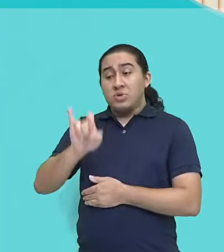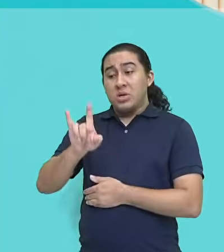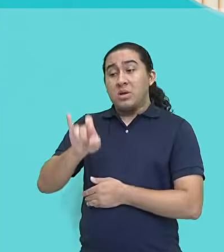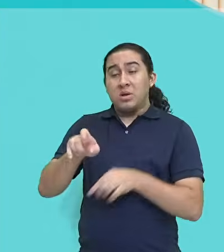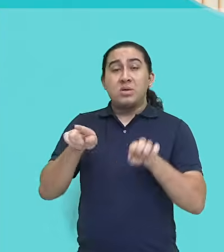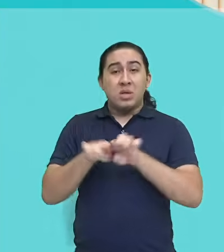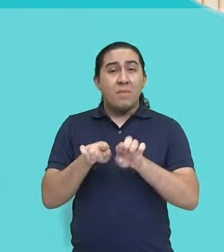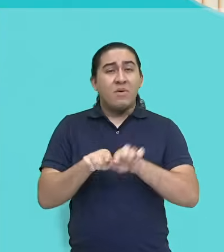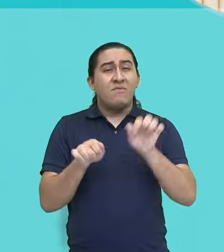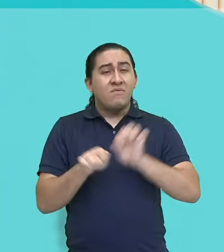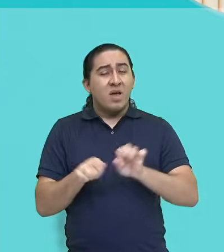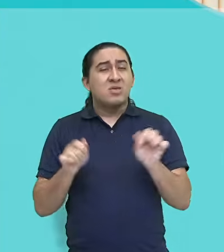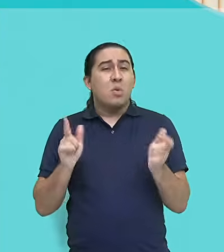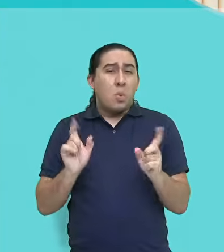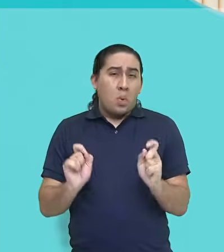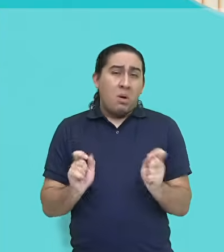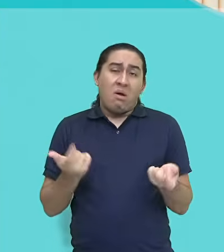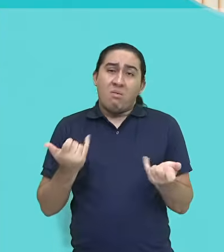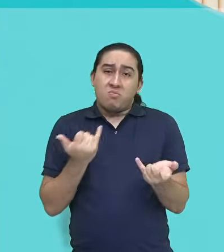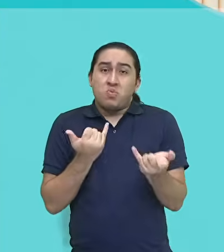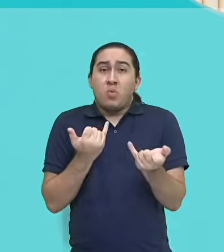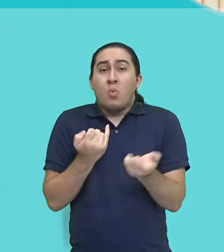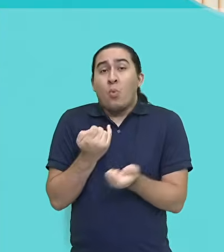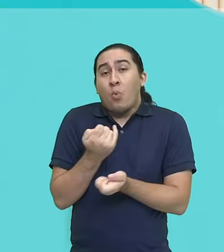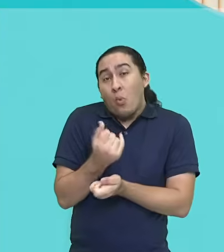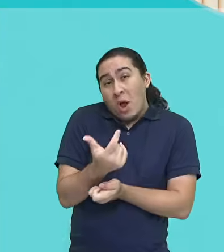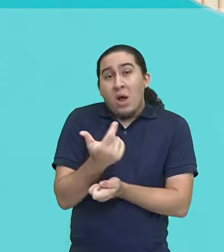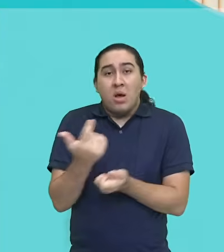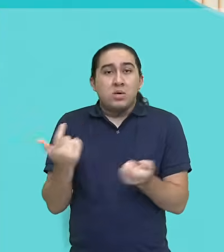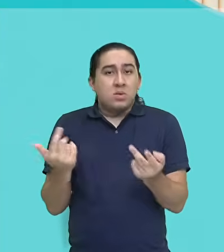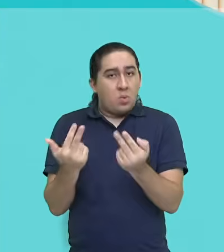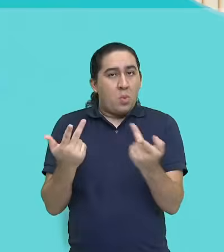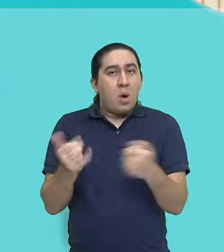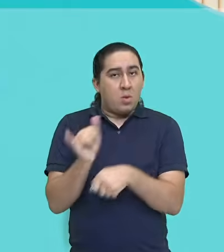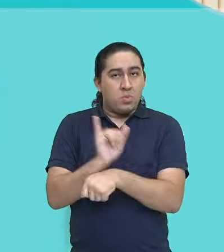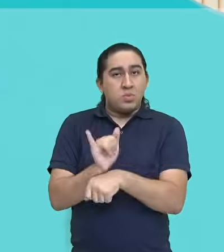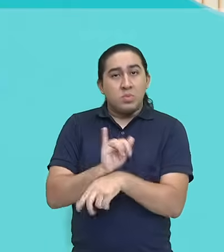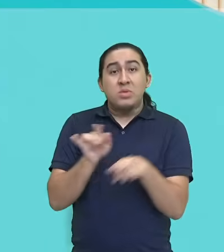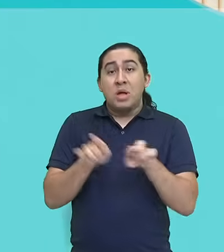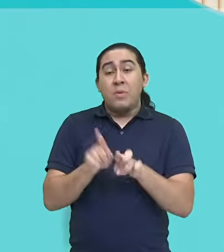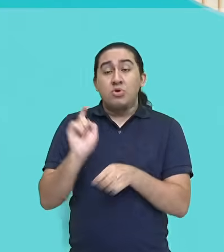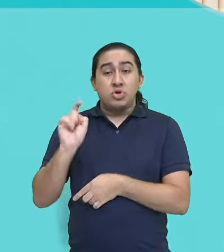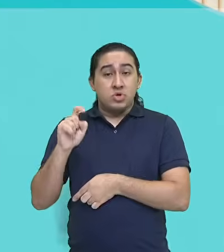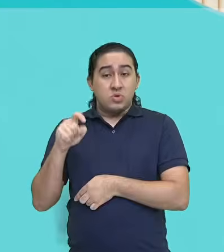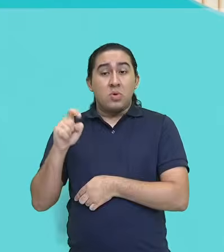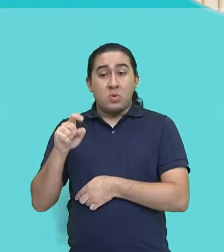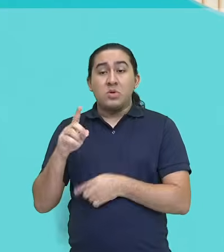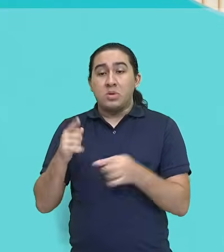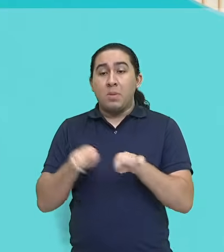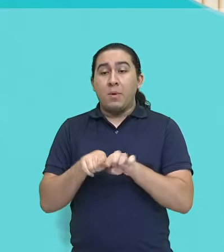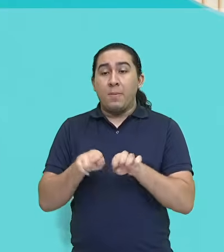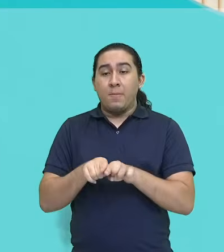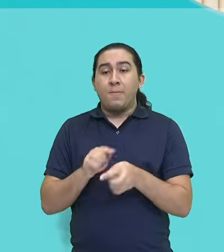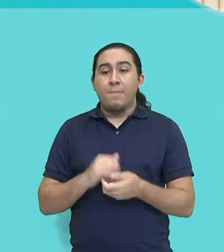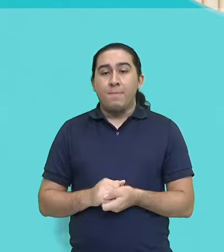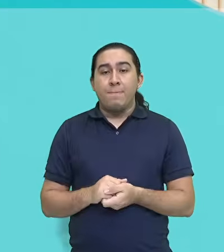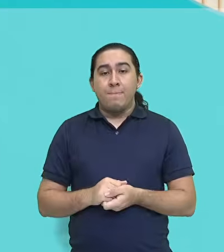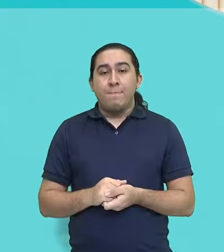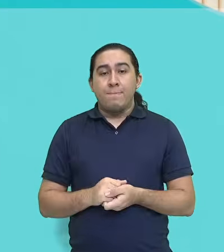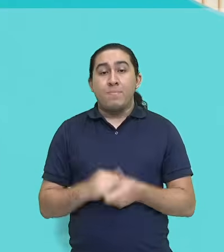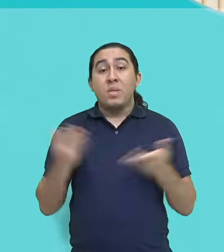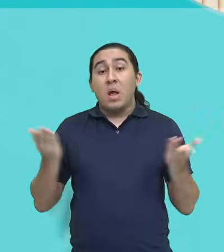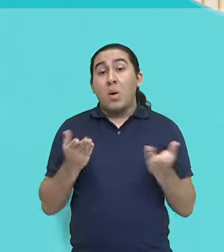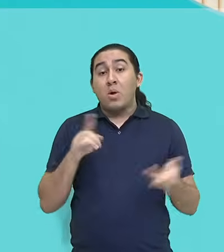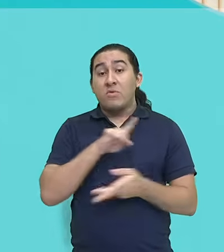fazendo também basicamente quase o mesmo papel do YouTube e o TikTok também, tá bom? Eu quero que vocês vejam